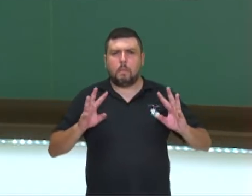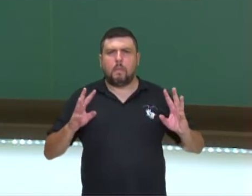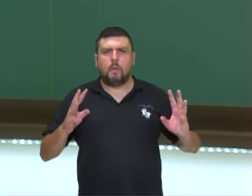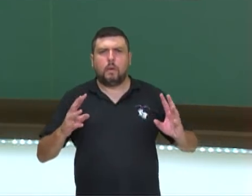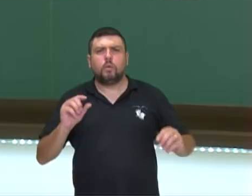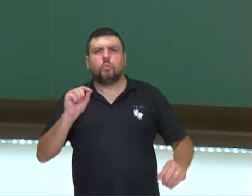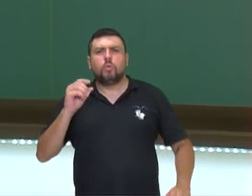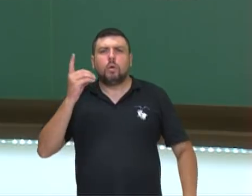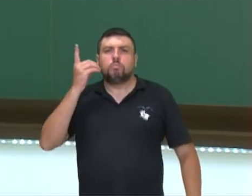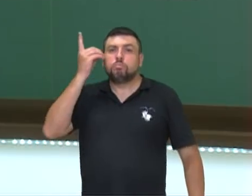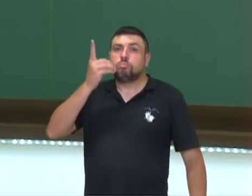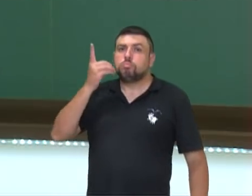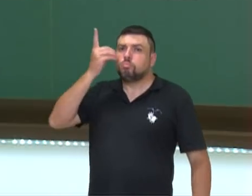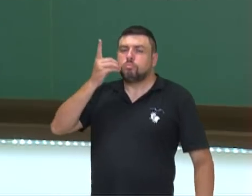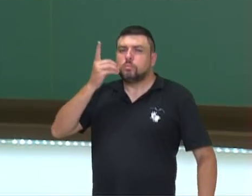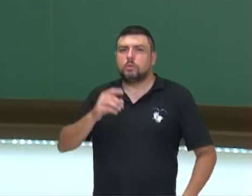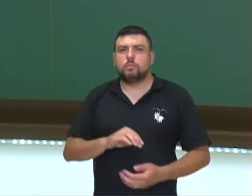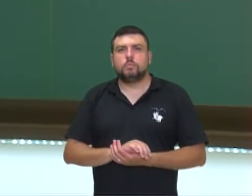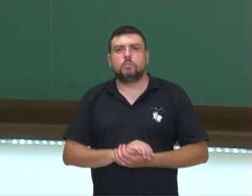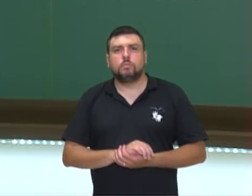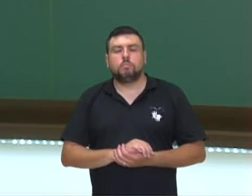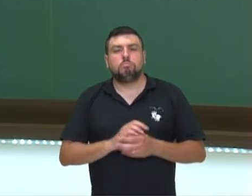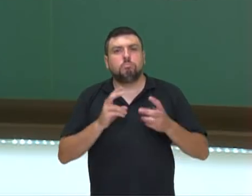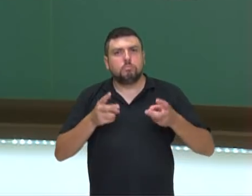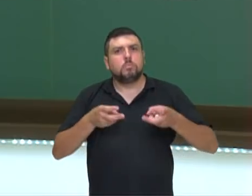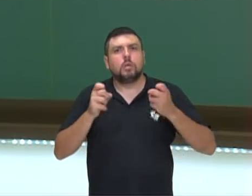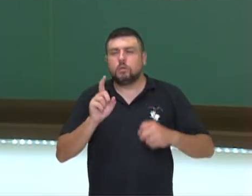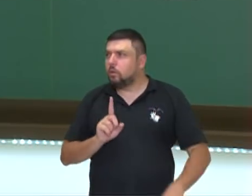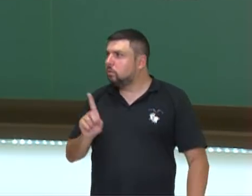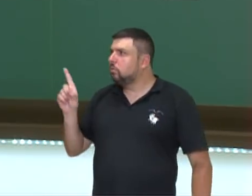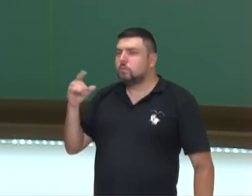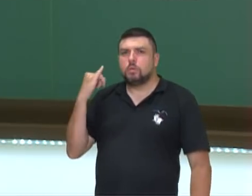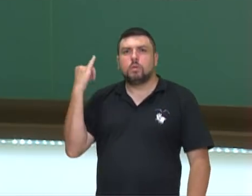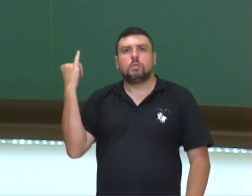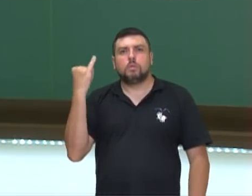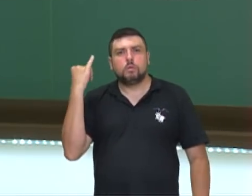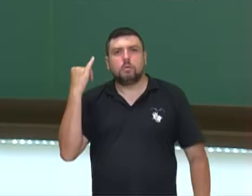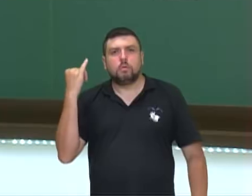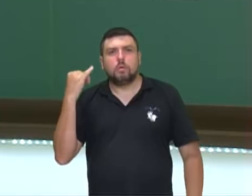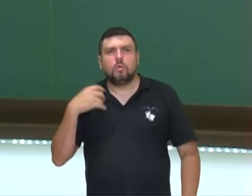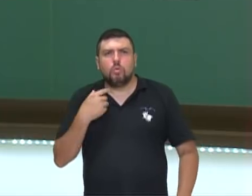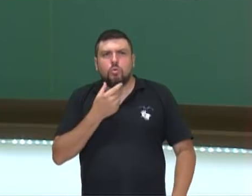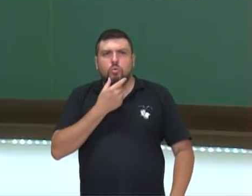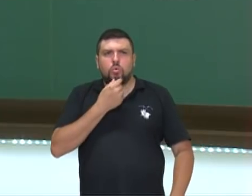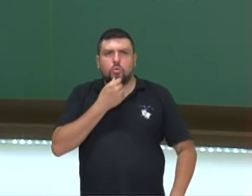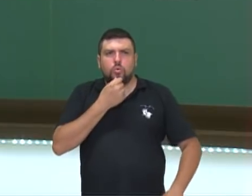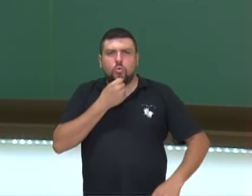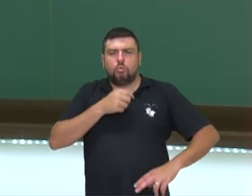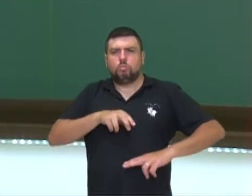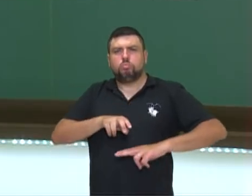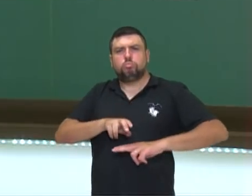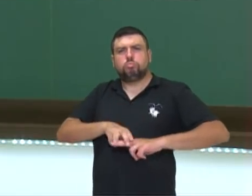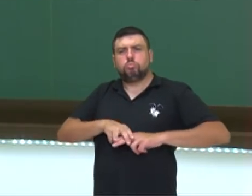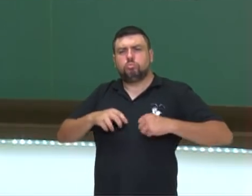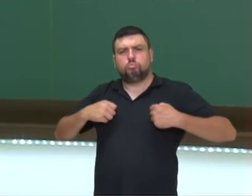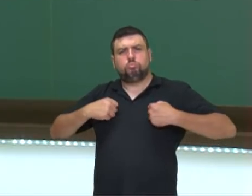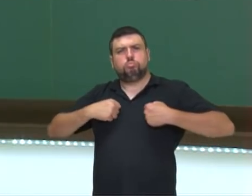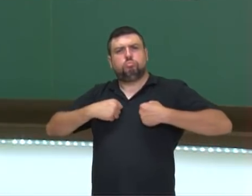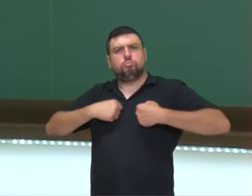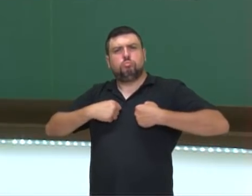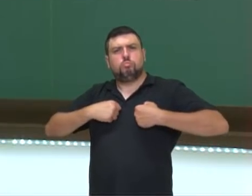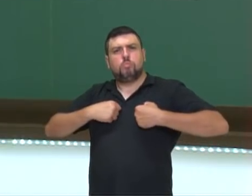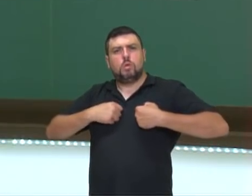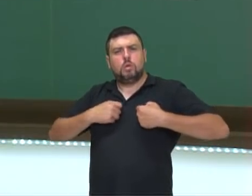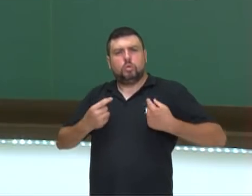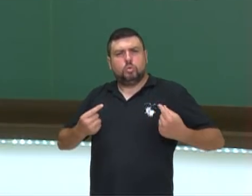Ceará. Então olha a importância desse homem na política, um fazendeiro, um cara de muitas posses, um cidadão de